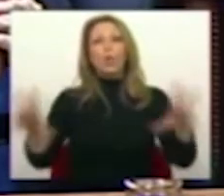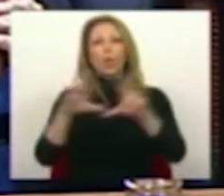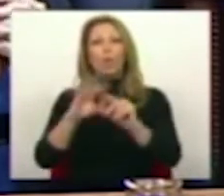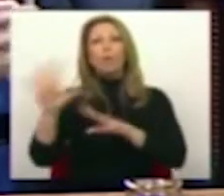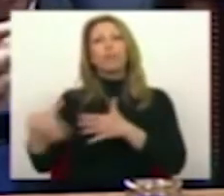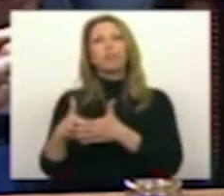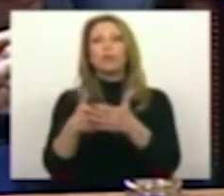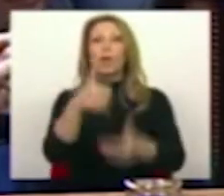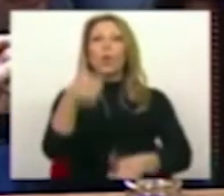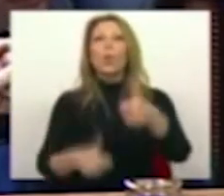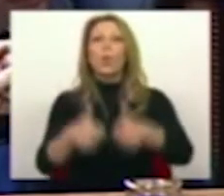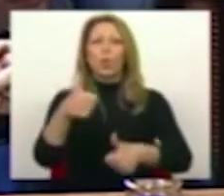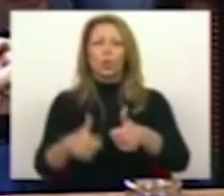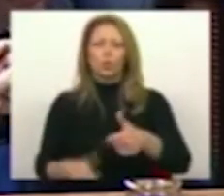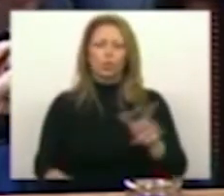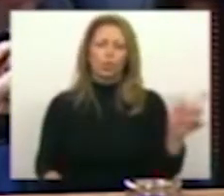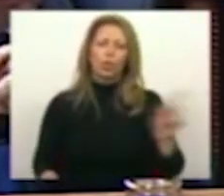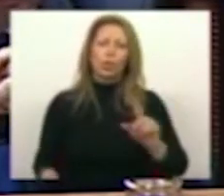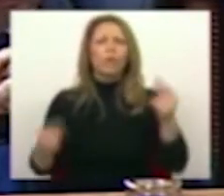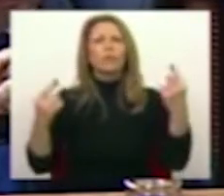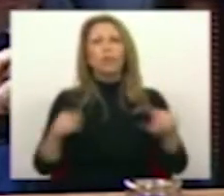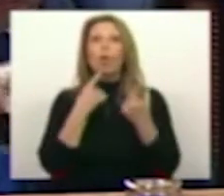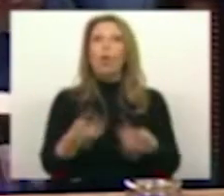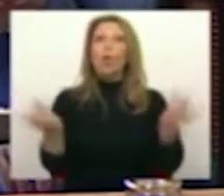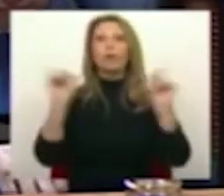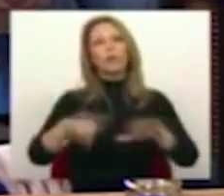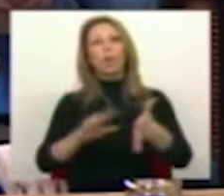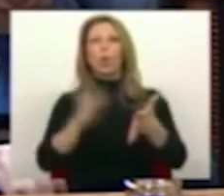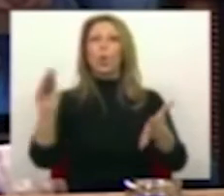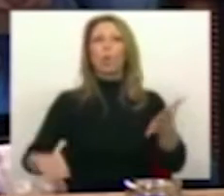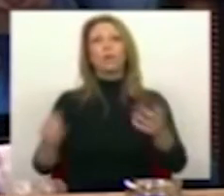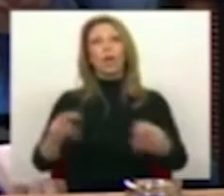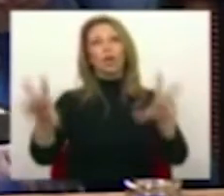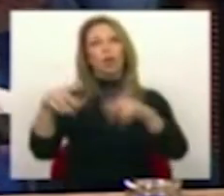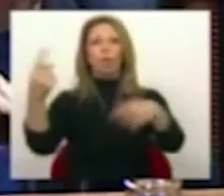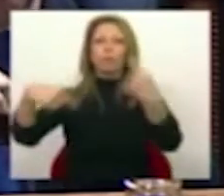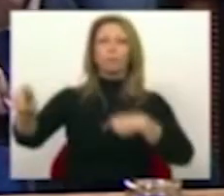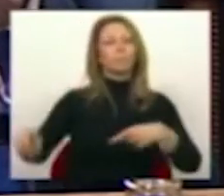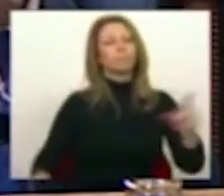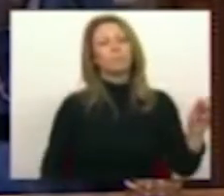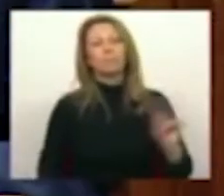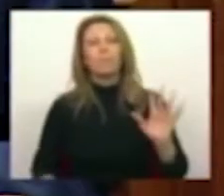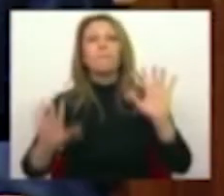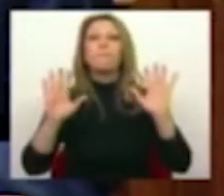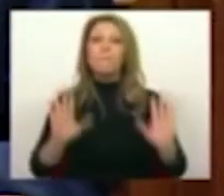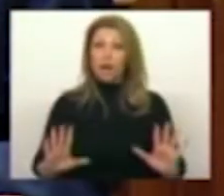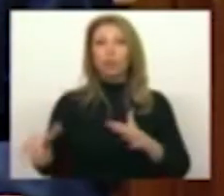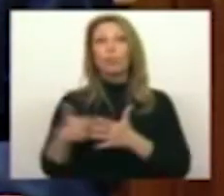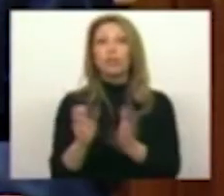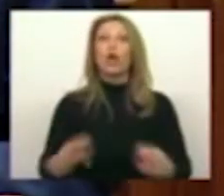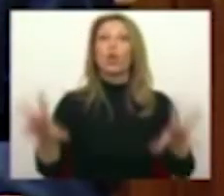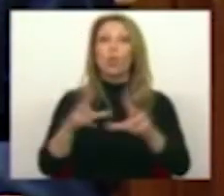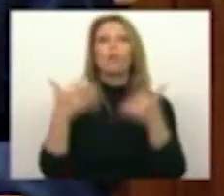concursal. Não a mera renovação do contrato, mas a celebração de um novo contrato com base no novo processo. Foi uma decisão